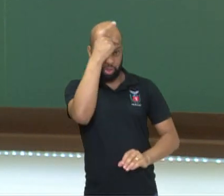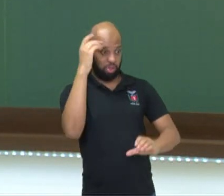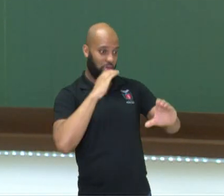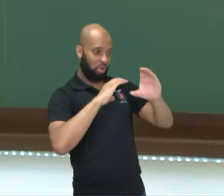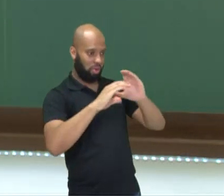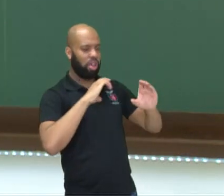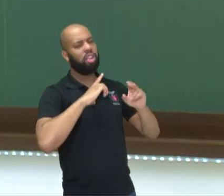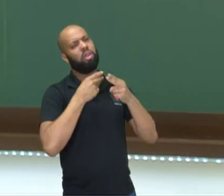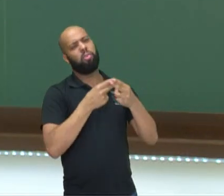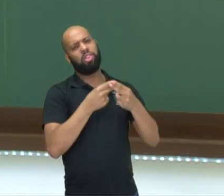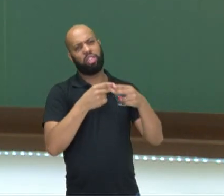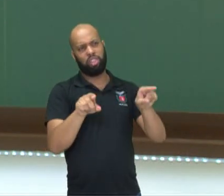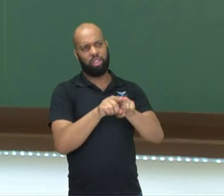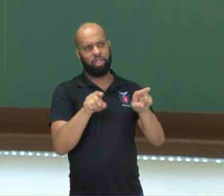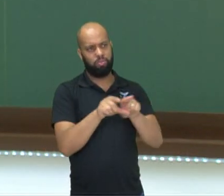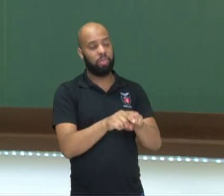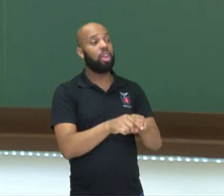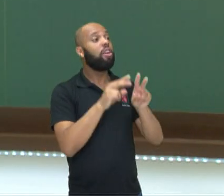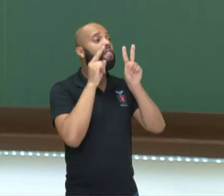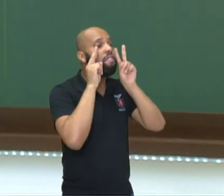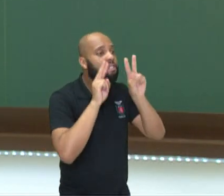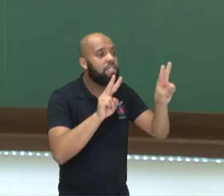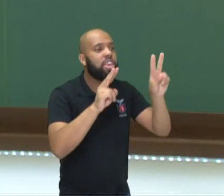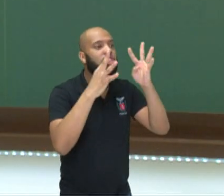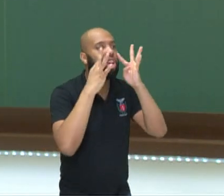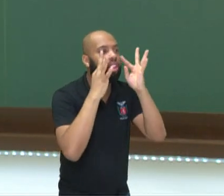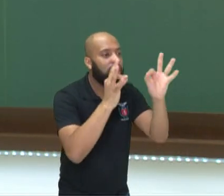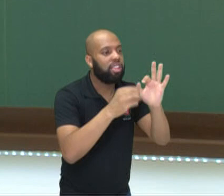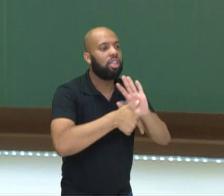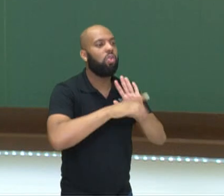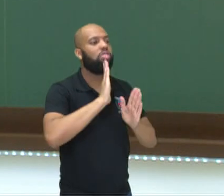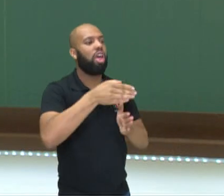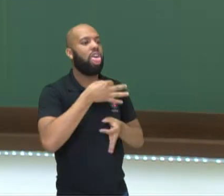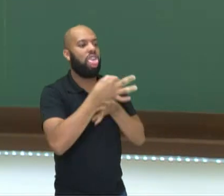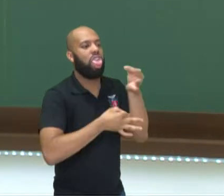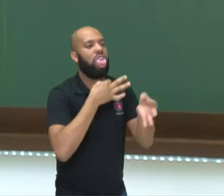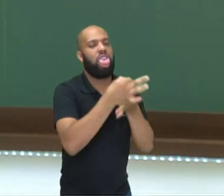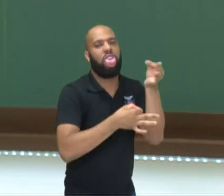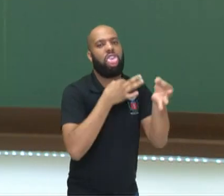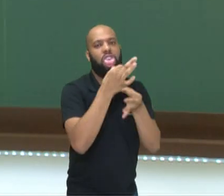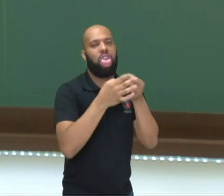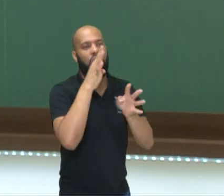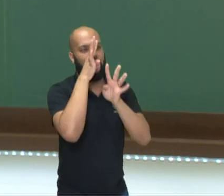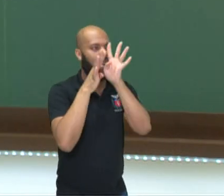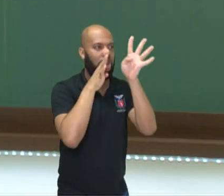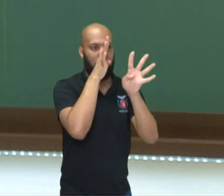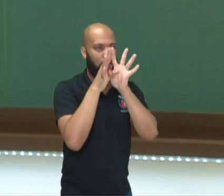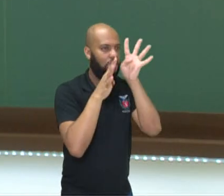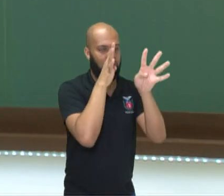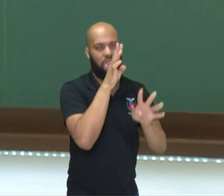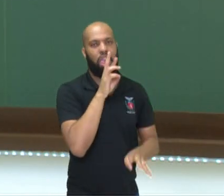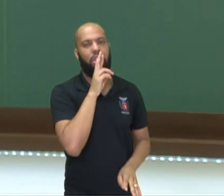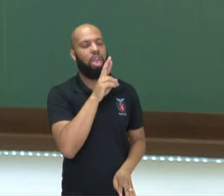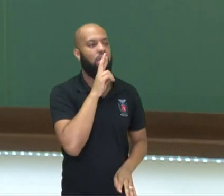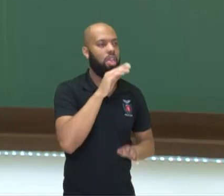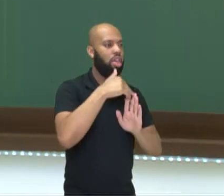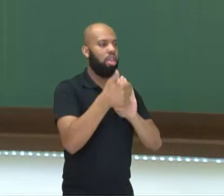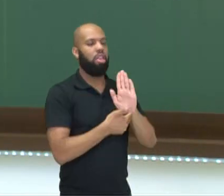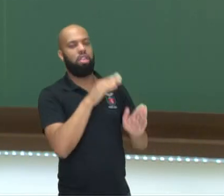Tenha paciência, escute antes de responder. Não seja imediatista, não queira resolver